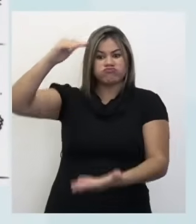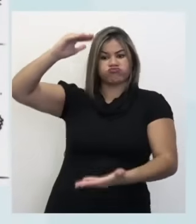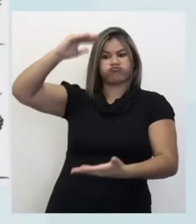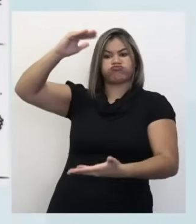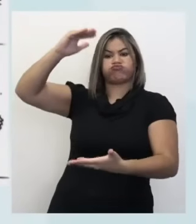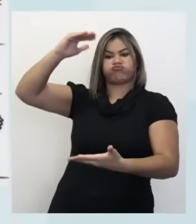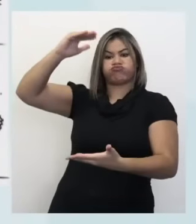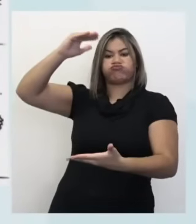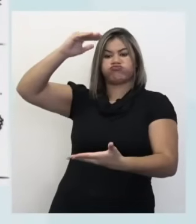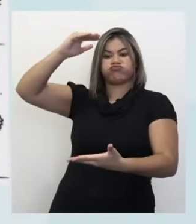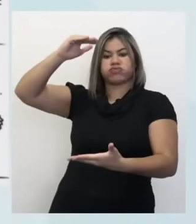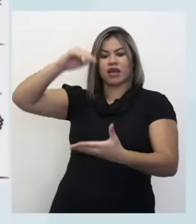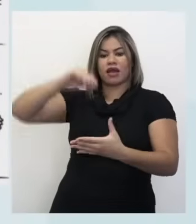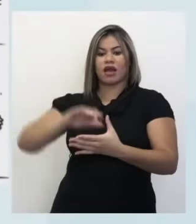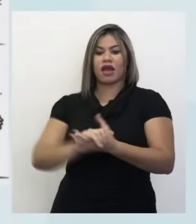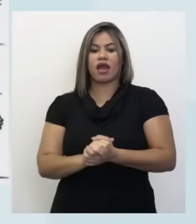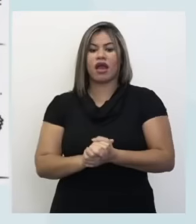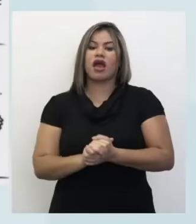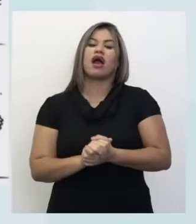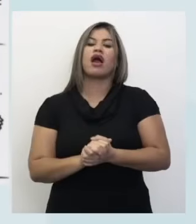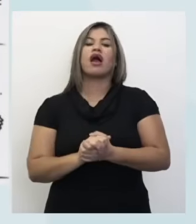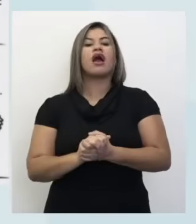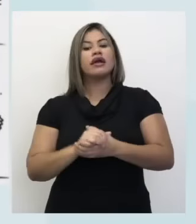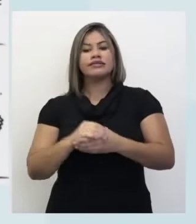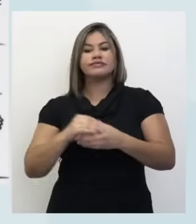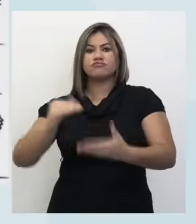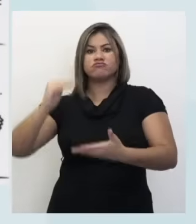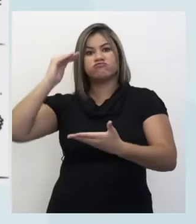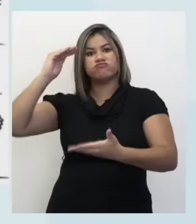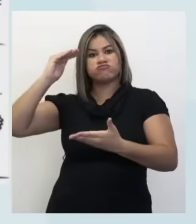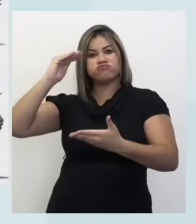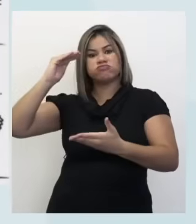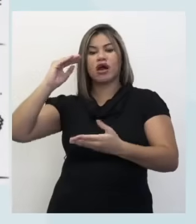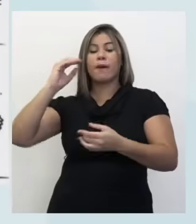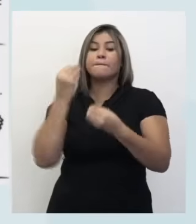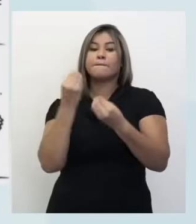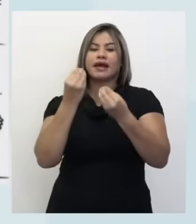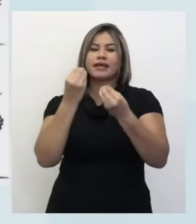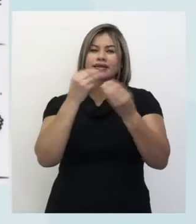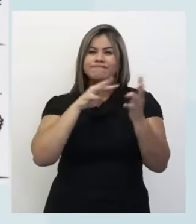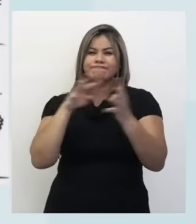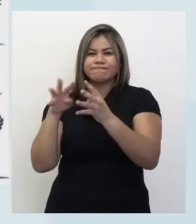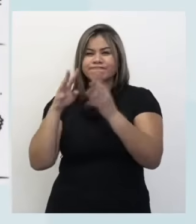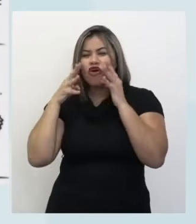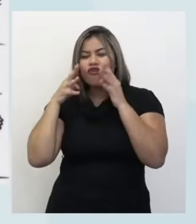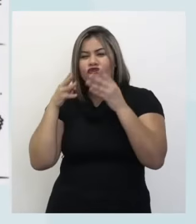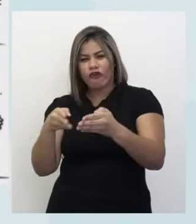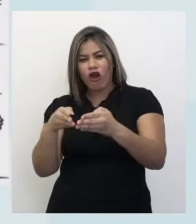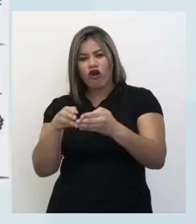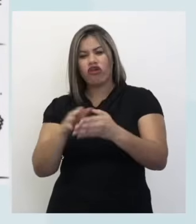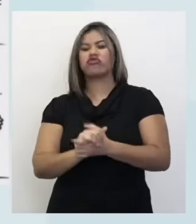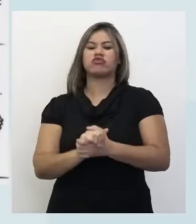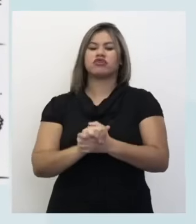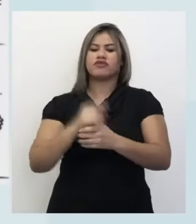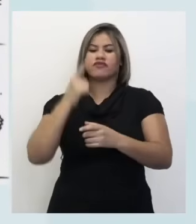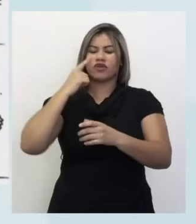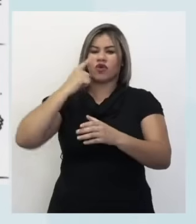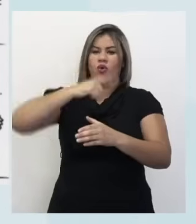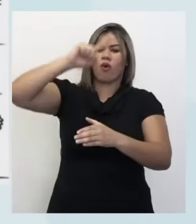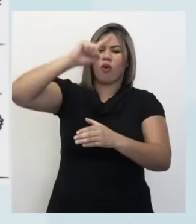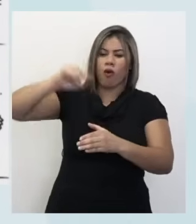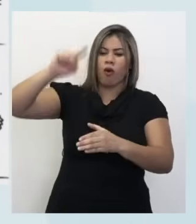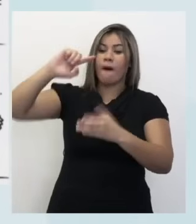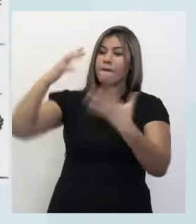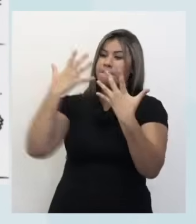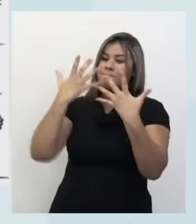o açaí veio para um plano assim... destaque, né? Em destaque, exatamente. E aí, ele colocou até um desenho em volta do açaí, tipo,